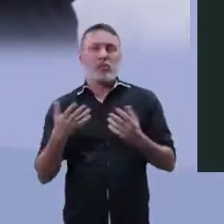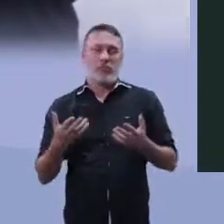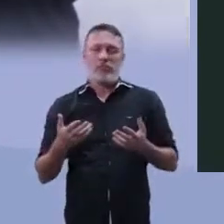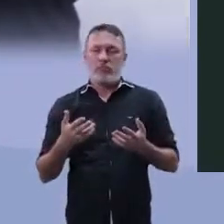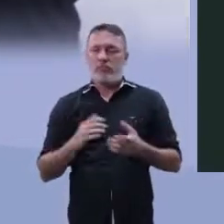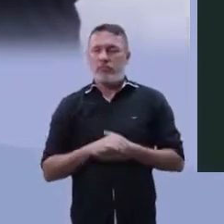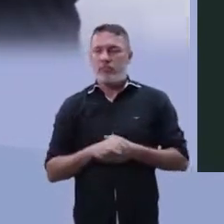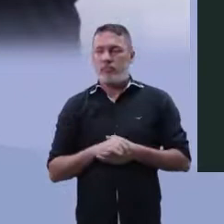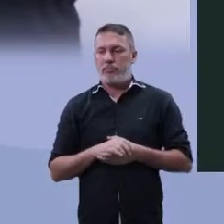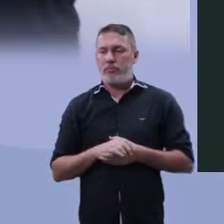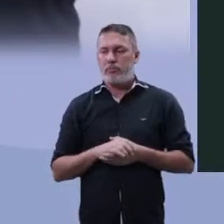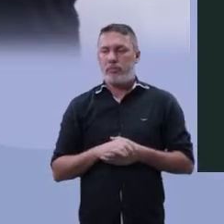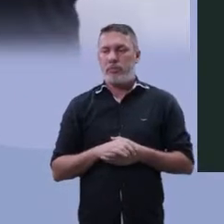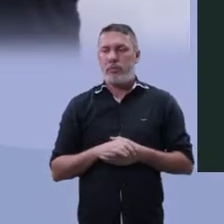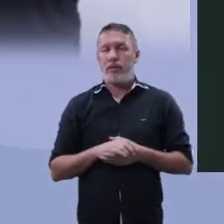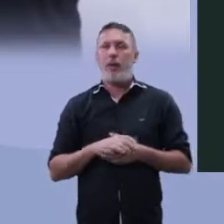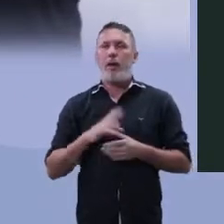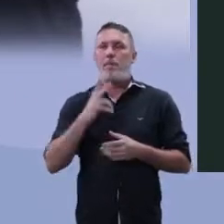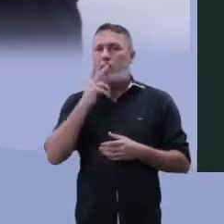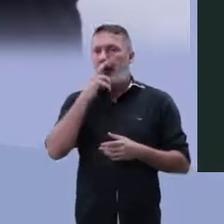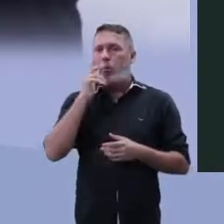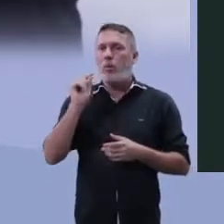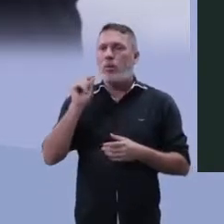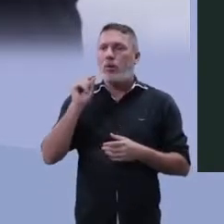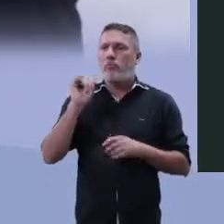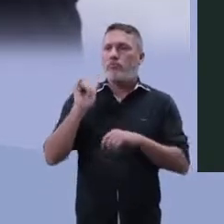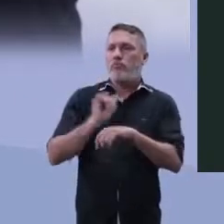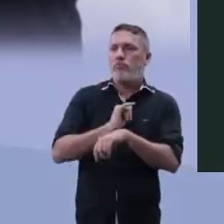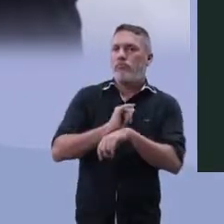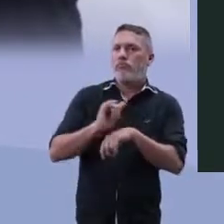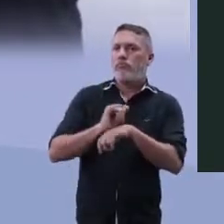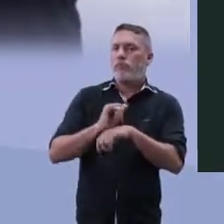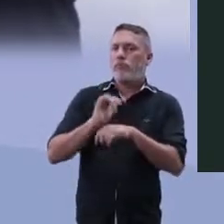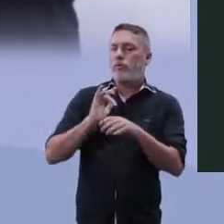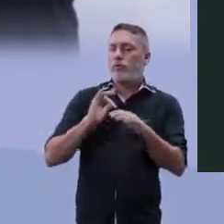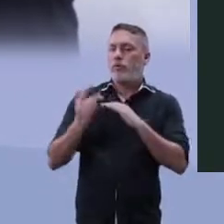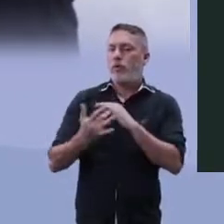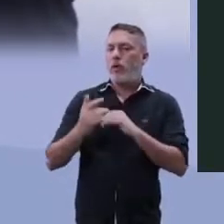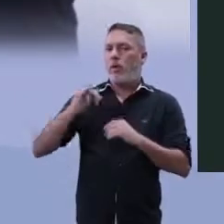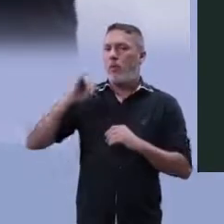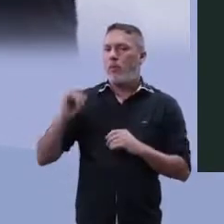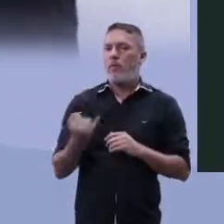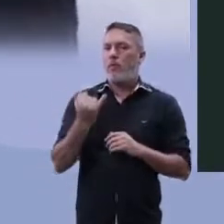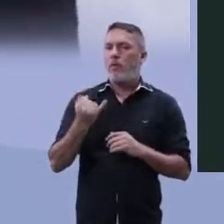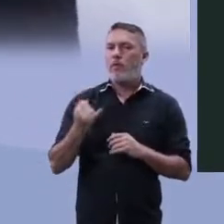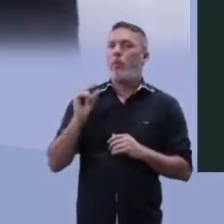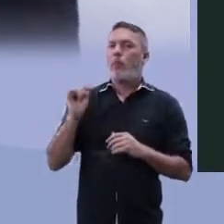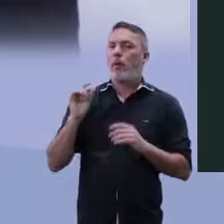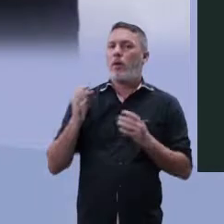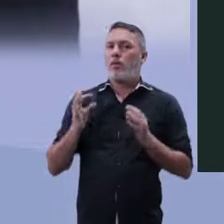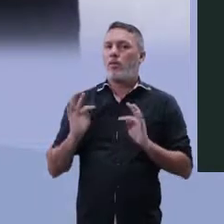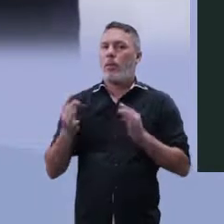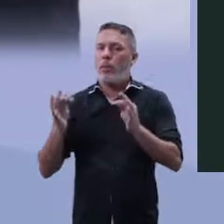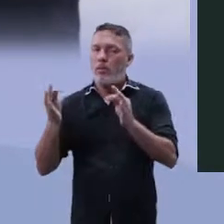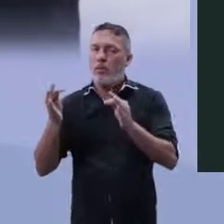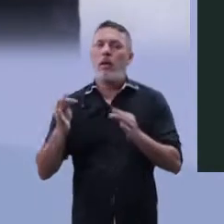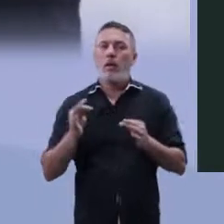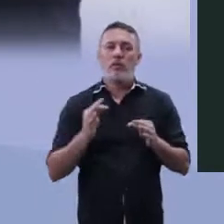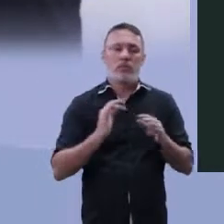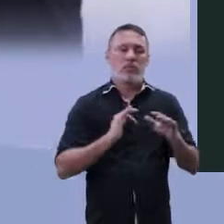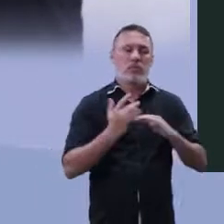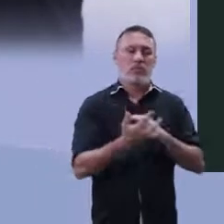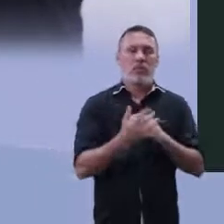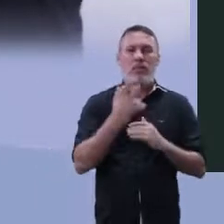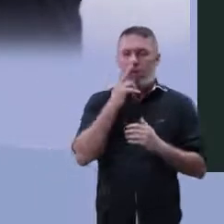que acontece hoje com o Facebook ou o Instagram, né? Então, assim, isso foi aproveitando também,